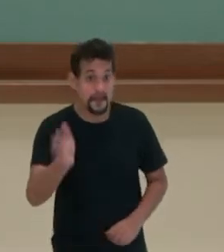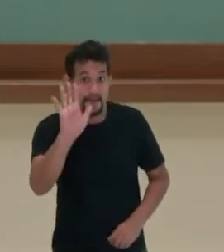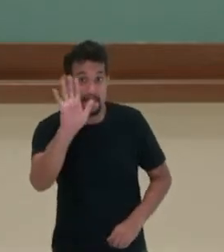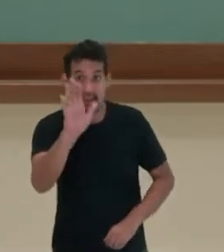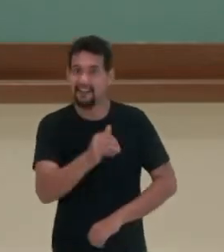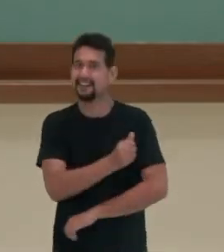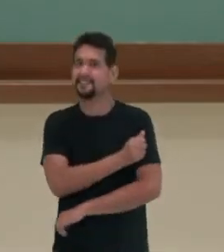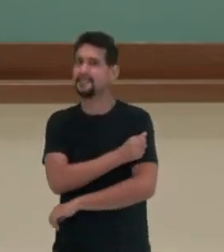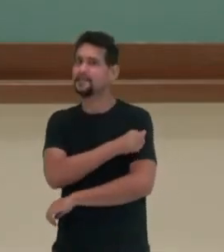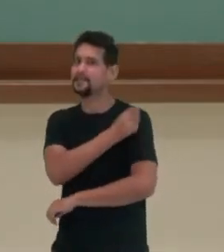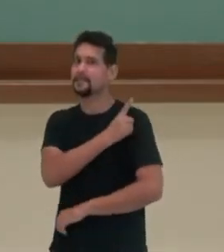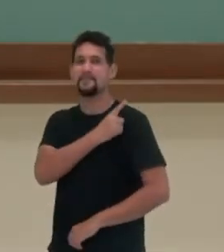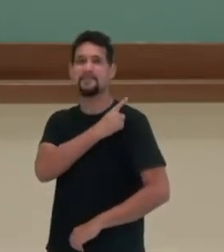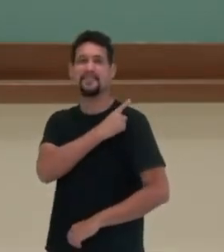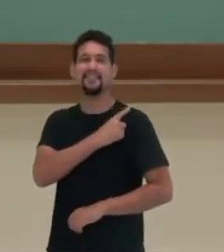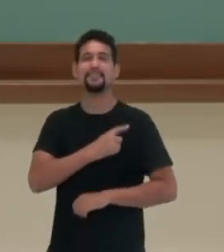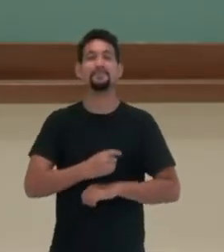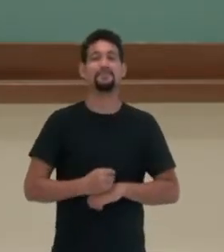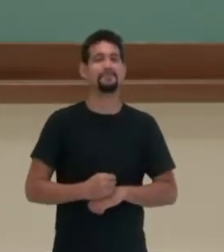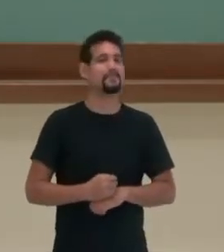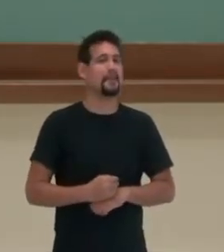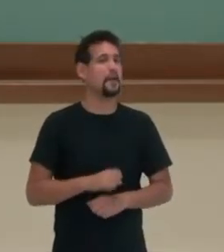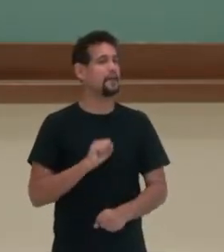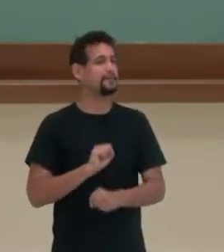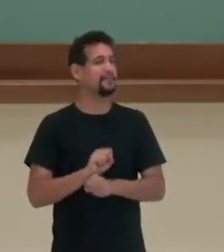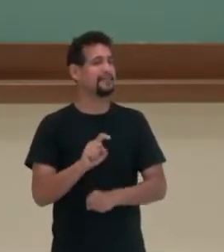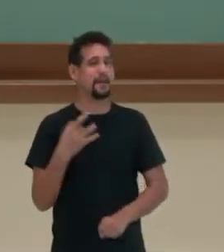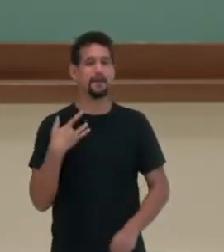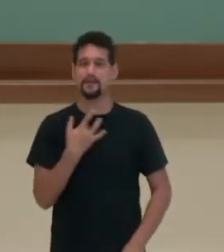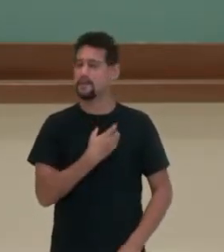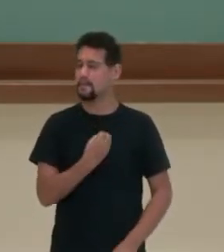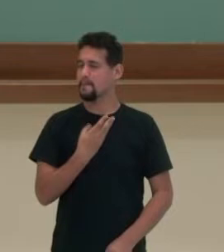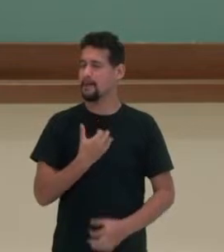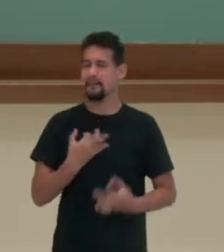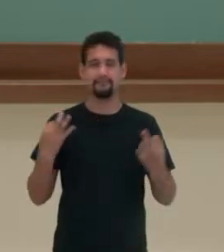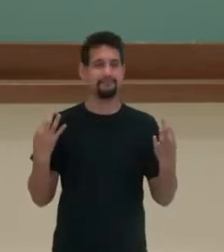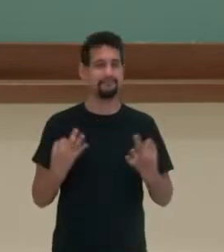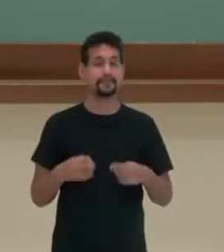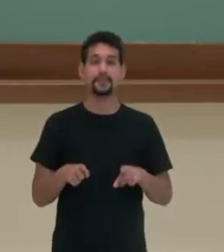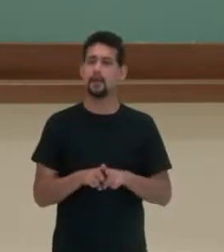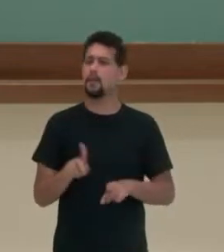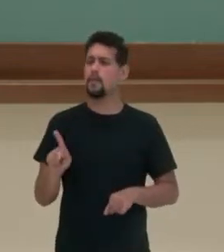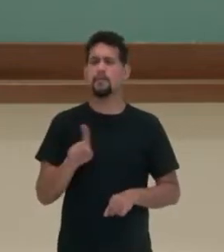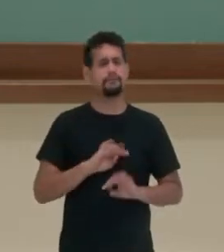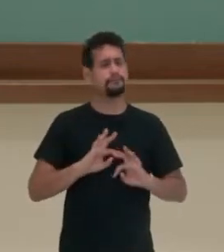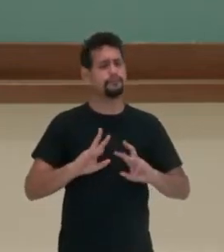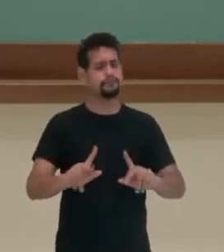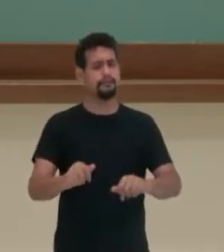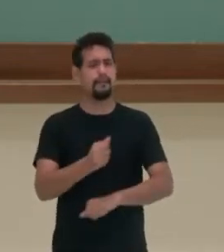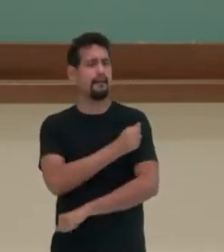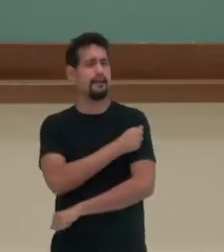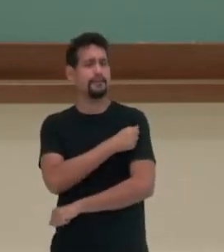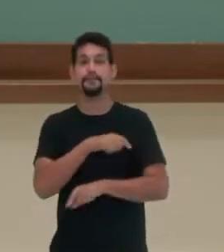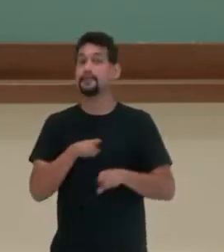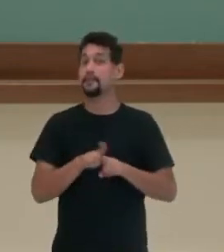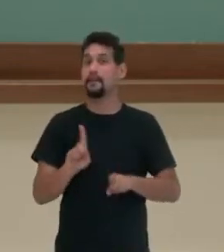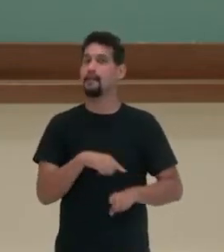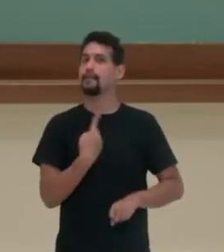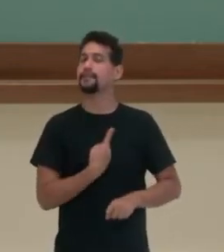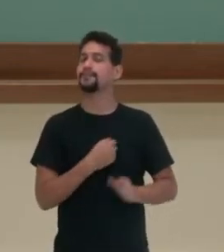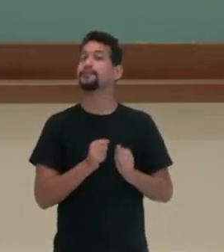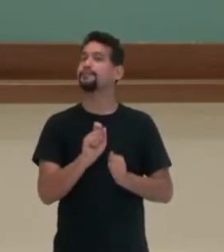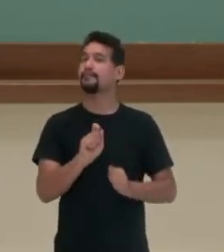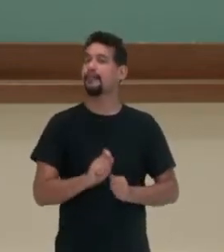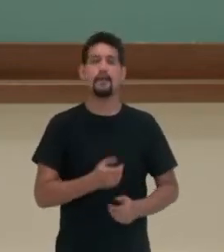Olá, estudantes da primeira série. Espero que esteja tudo bem com vocês, professores, estudantes. Estamos aqui